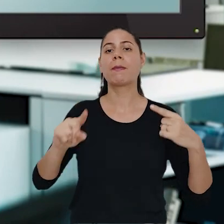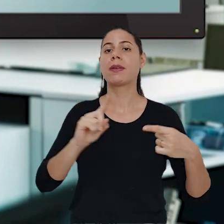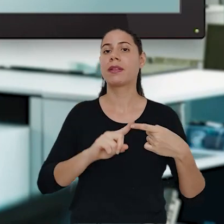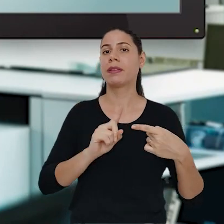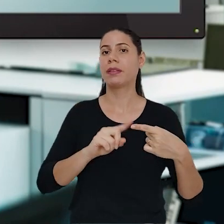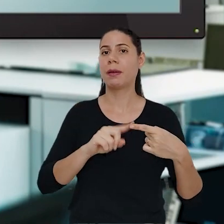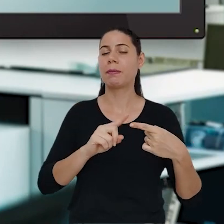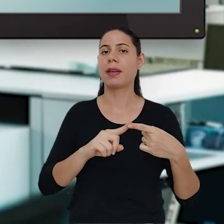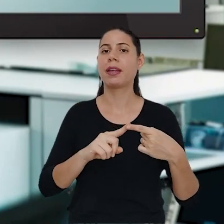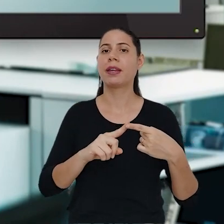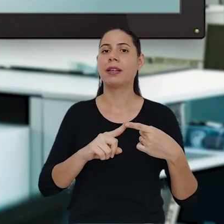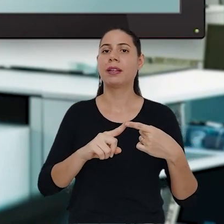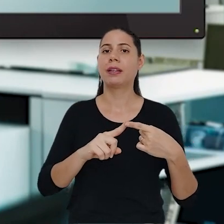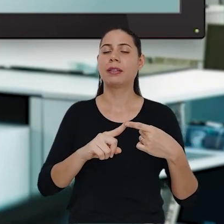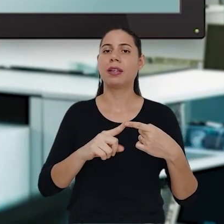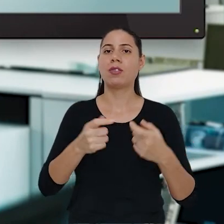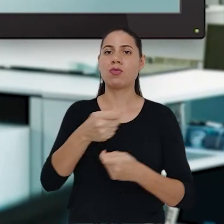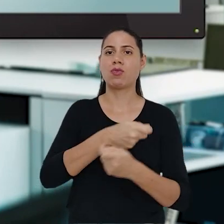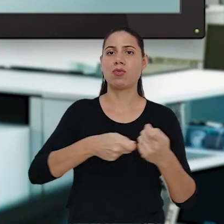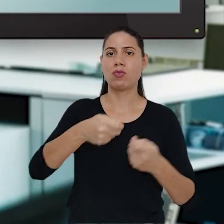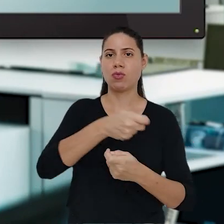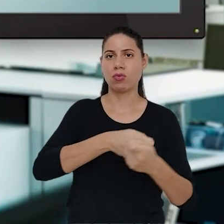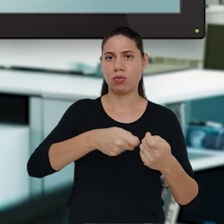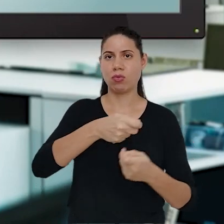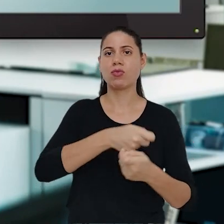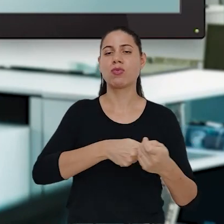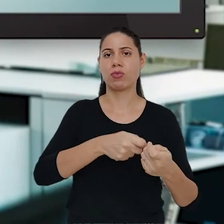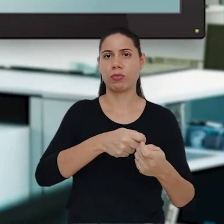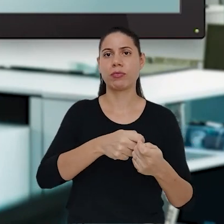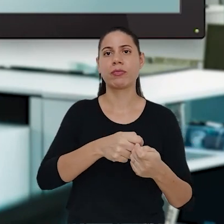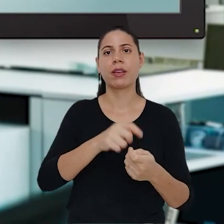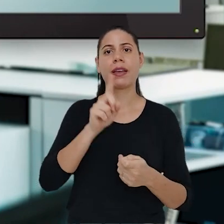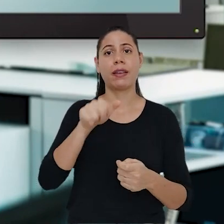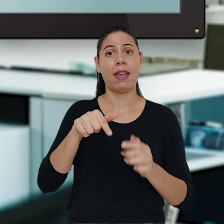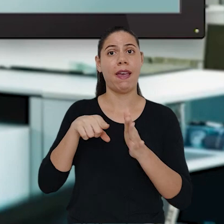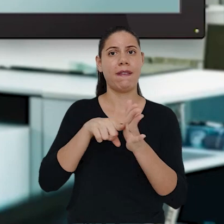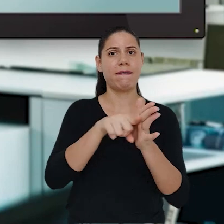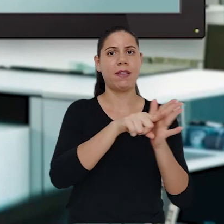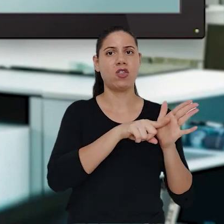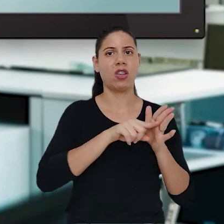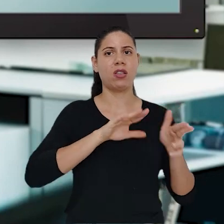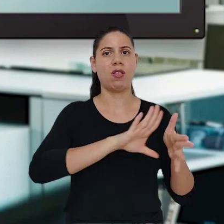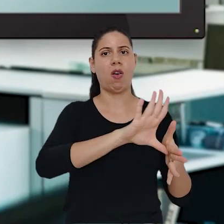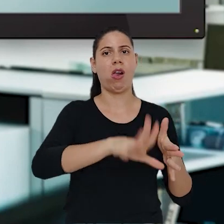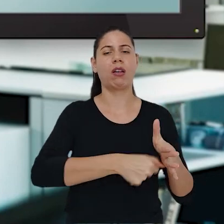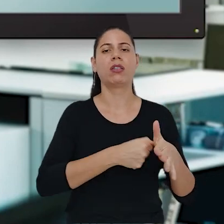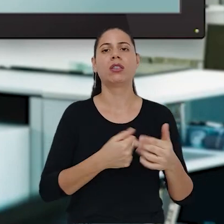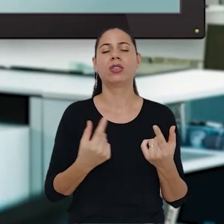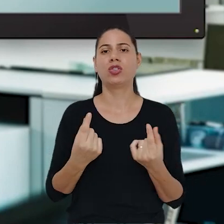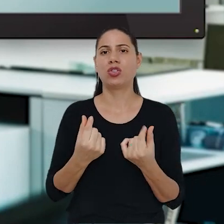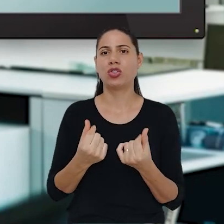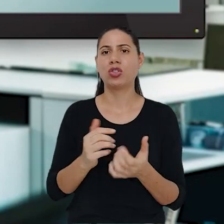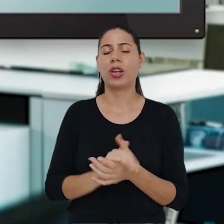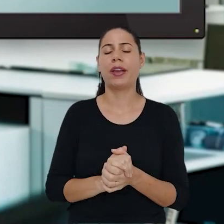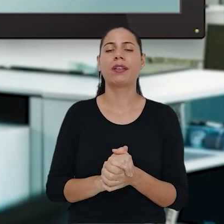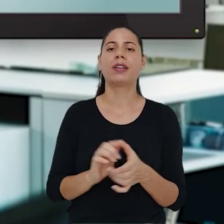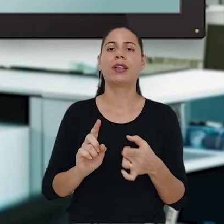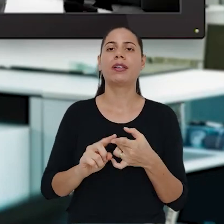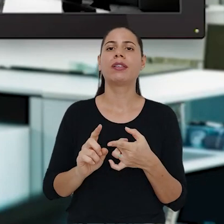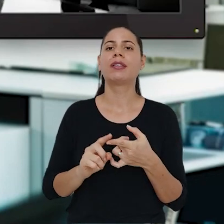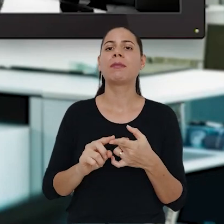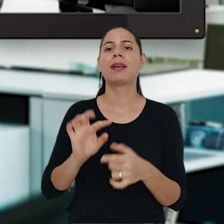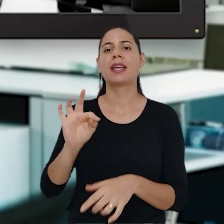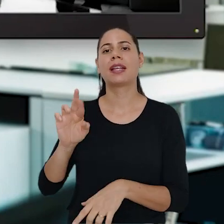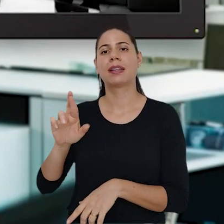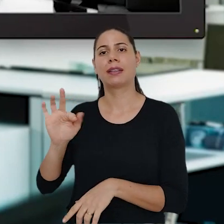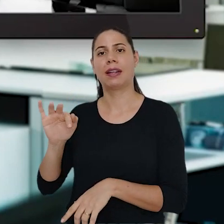de exercer atividades econômicas e financeiras que são objeto da investigação de lavagem de dinheiro e tráfico a qual foi submetido.